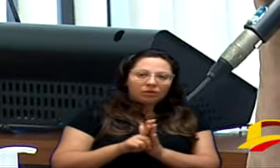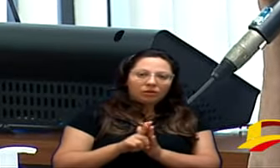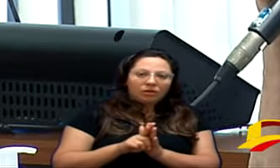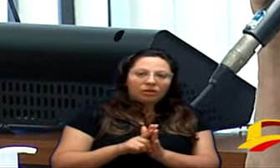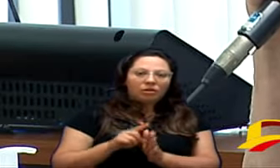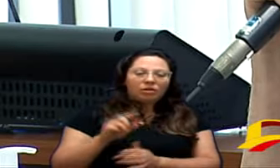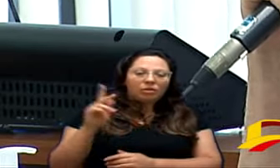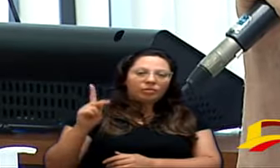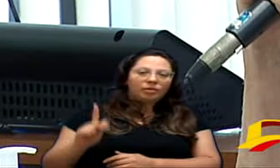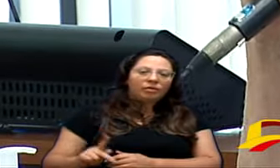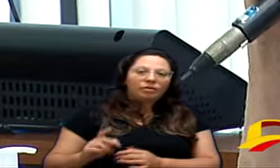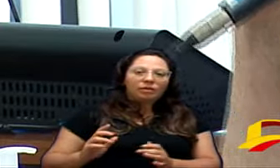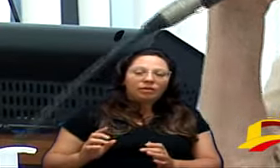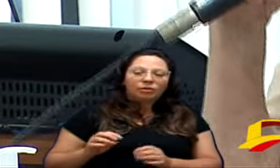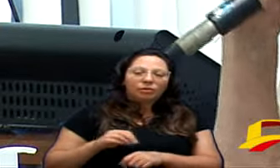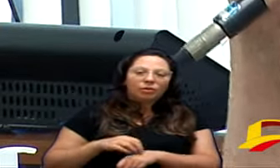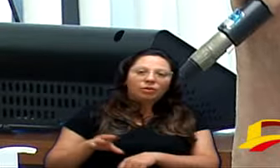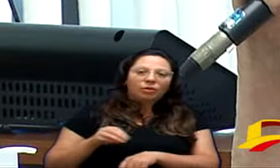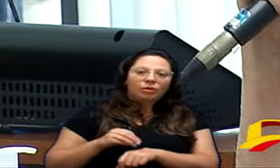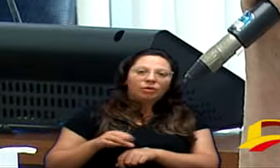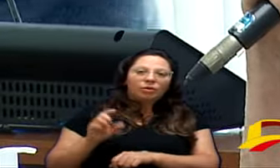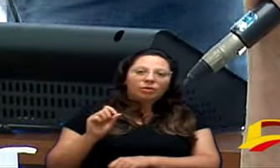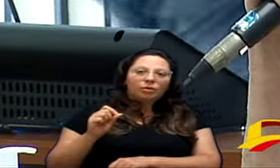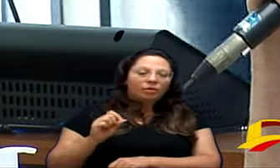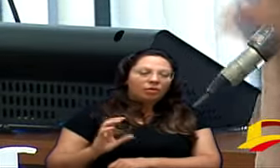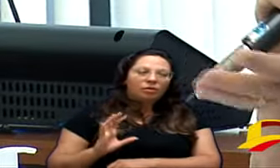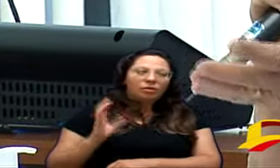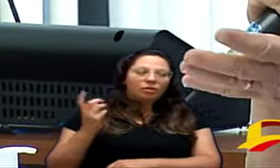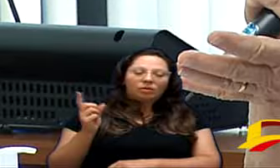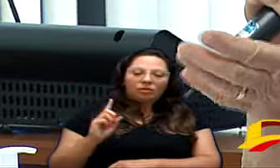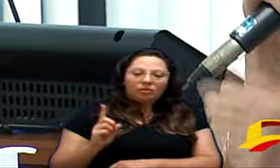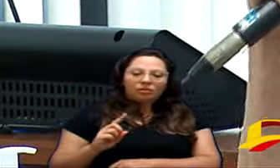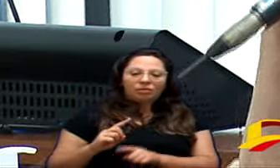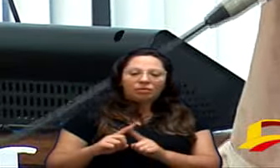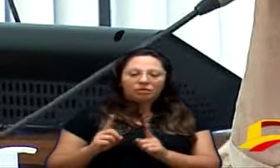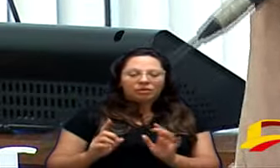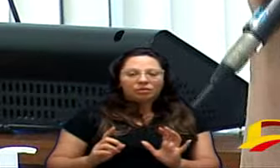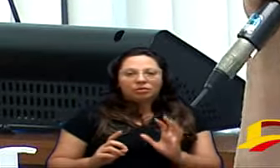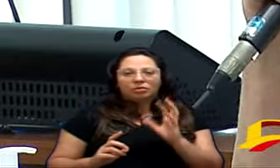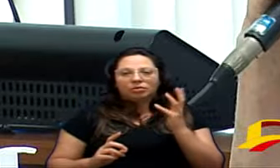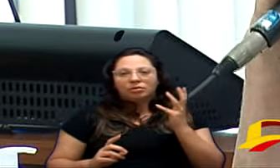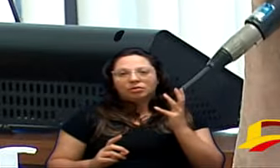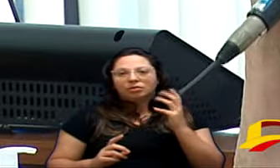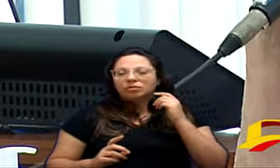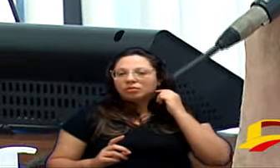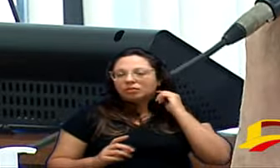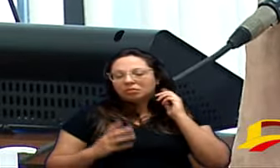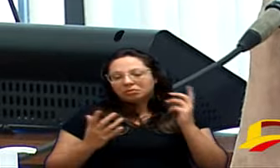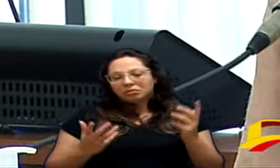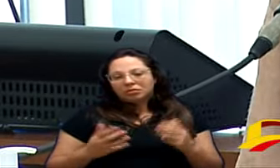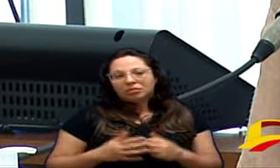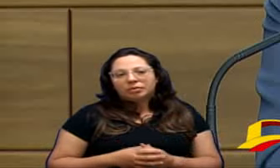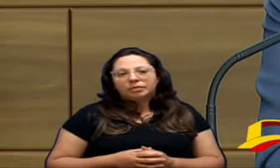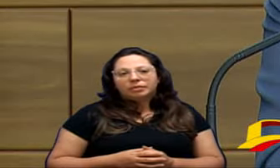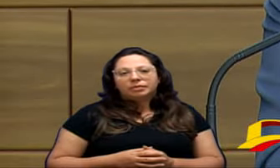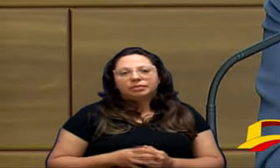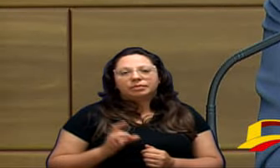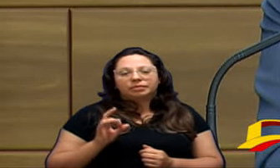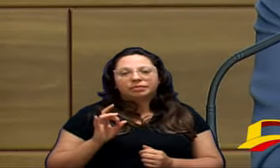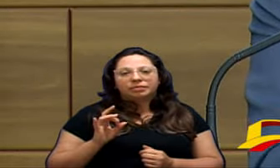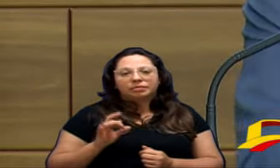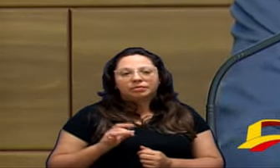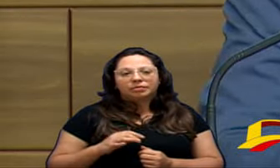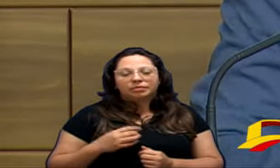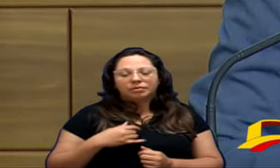dada ao prefeito para que isso isso não deveria acontecer mas está acontecendo vamos lá vereadora eh só um pequeno eu